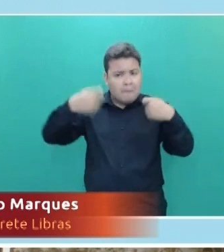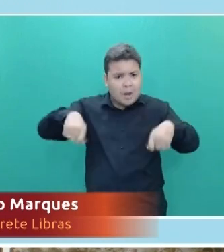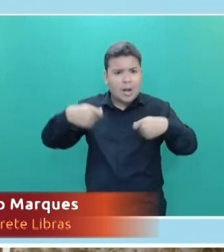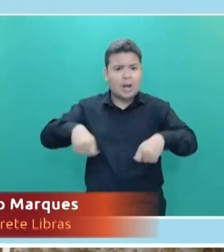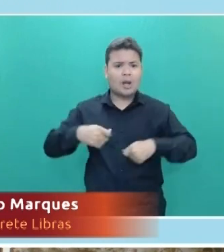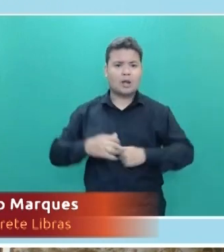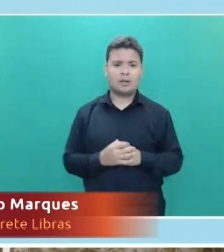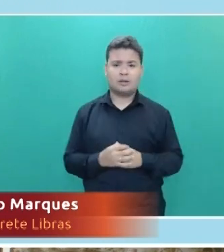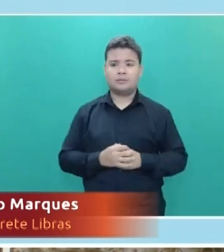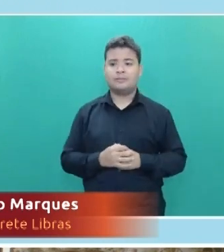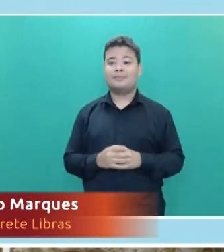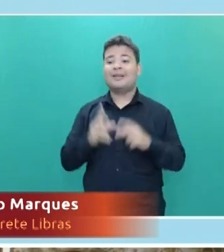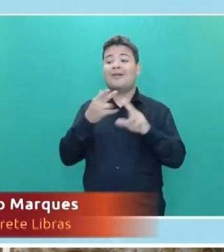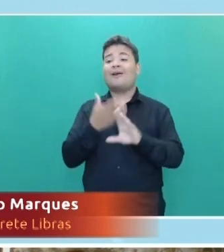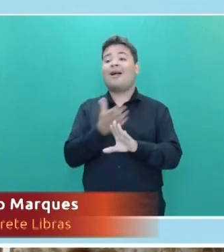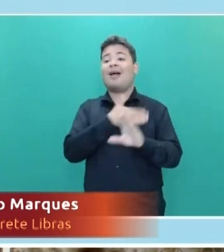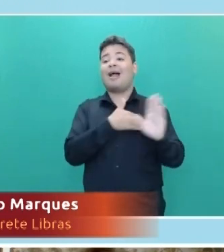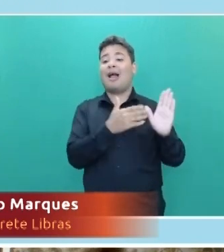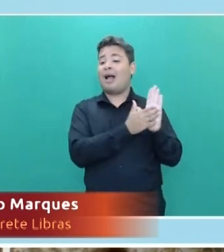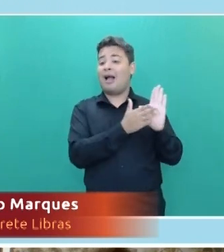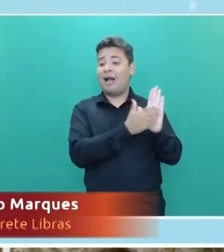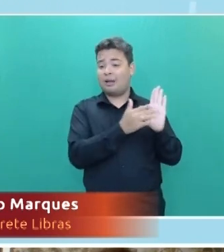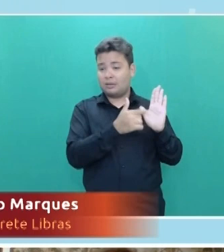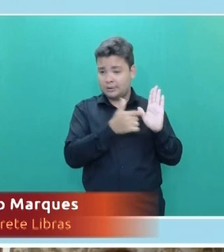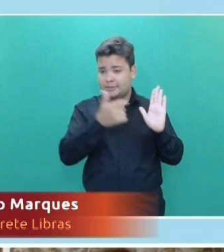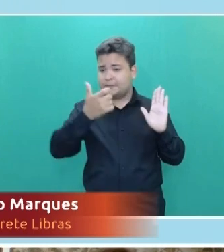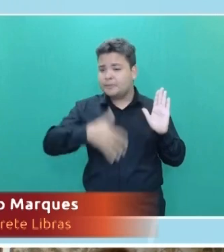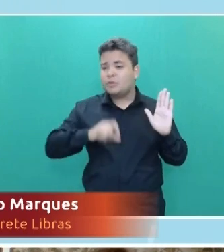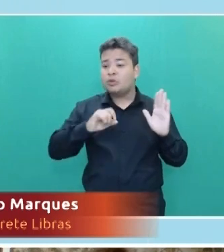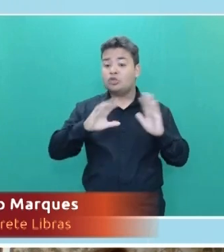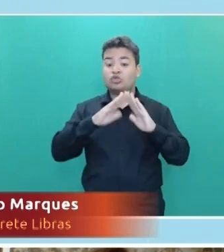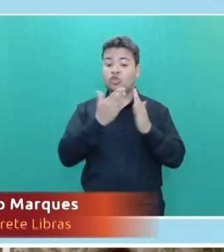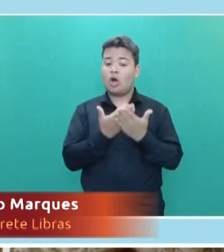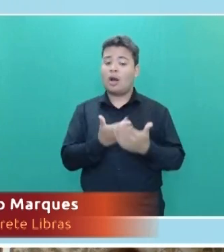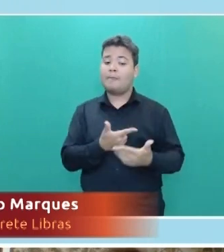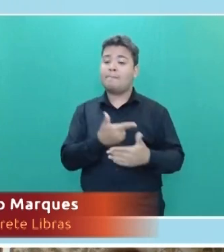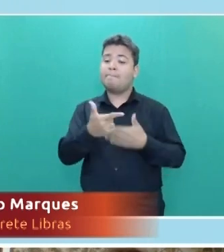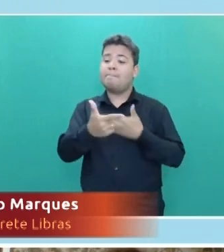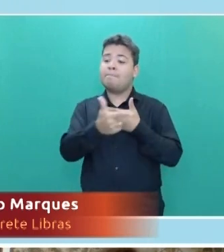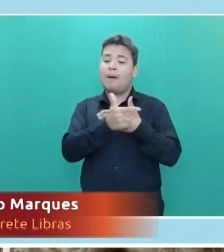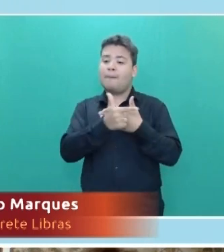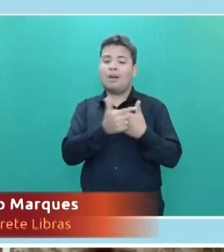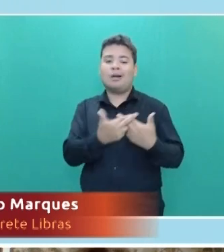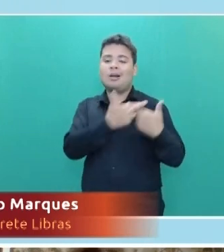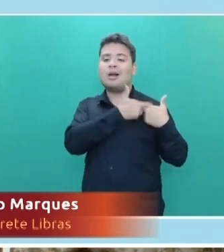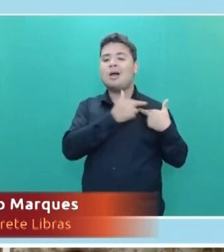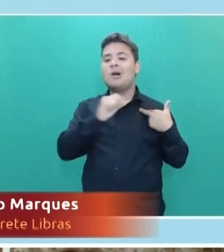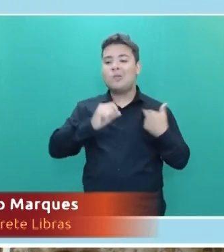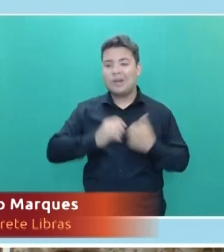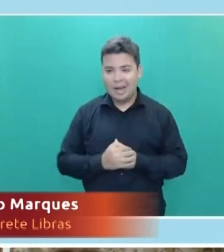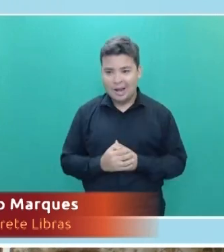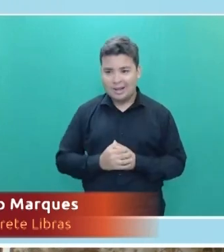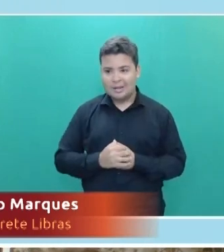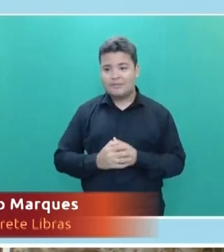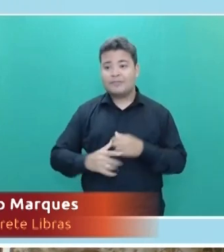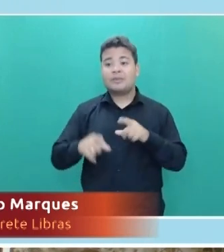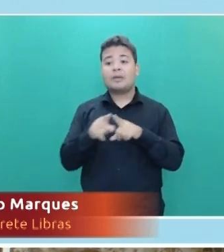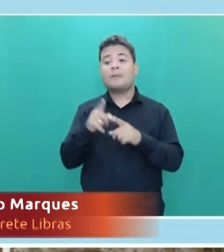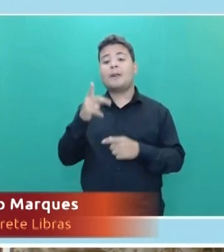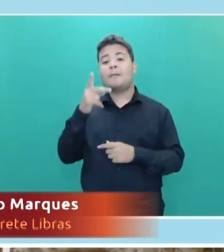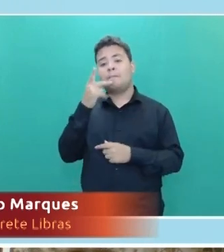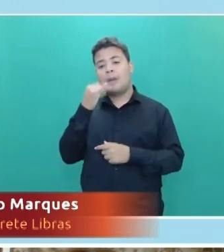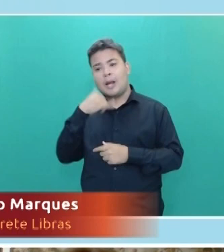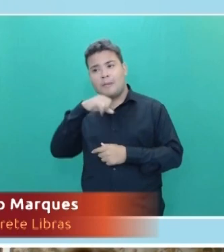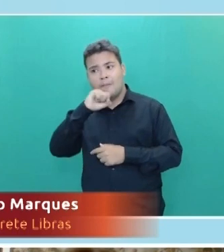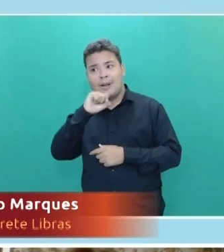àquela pauta anterior, né? Aquela questão anterior do papel da escola nesse sentido e dos pais. Porque não é só quem sofre o bullying,